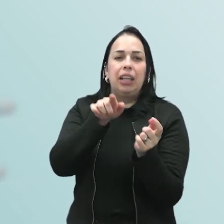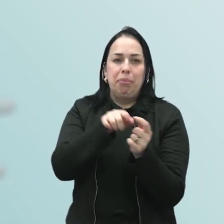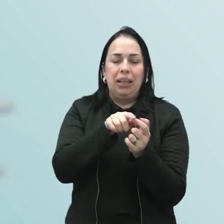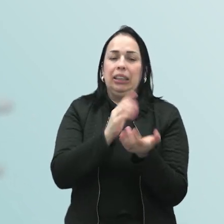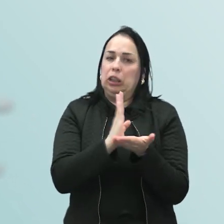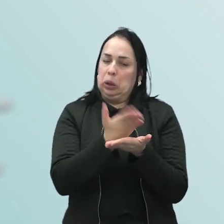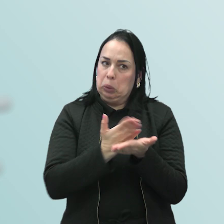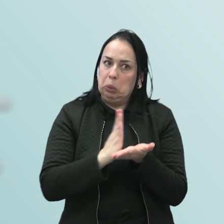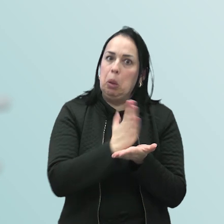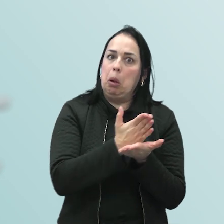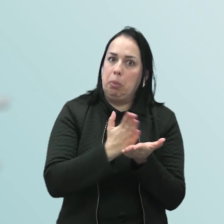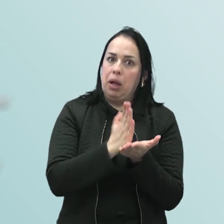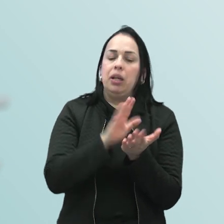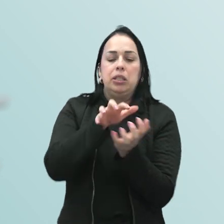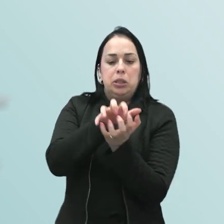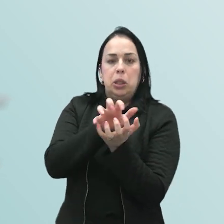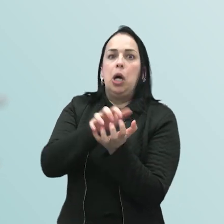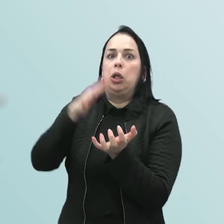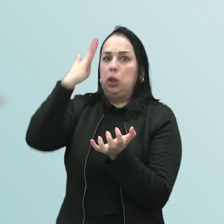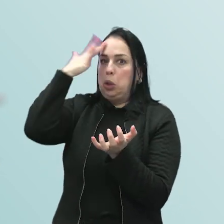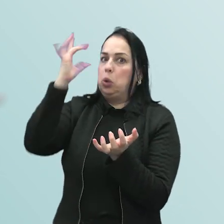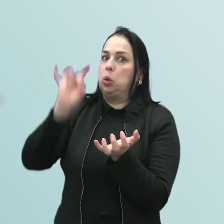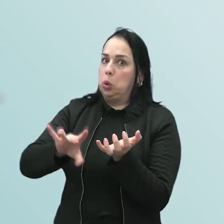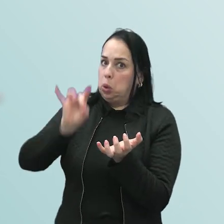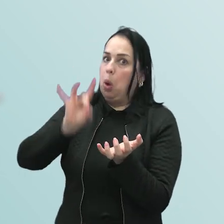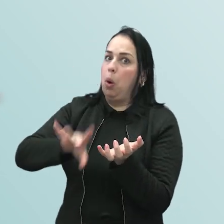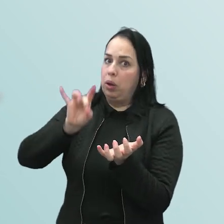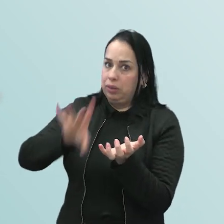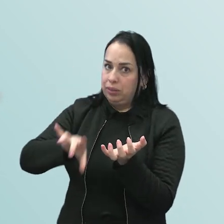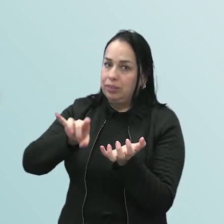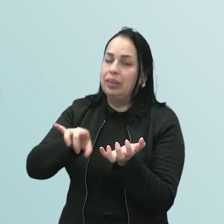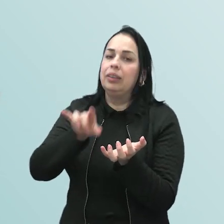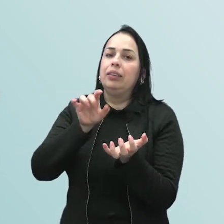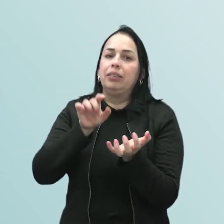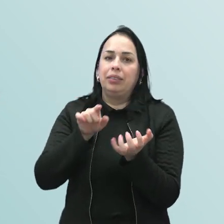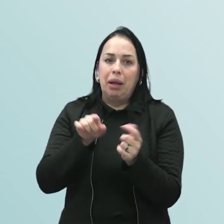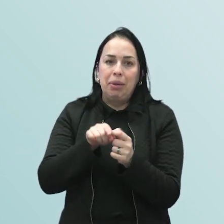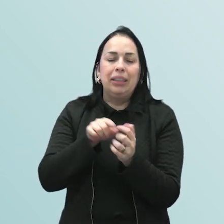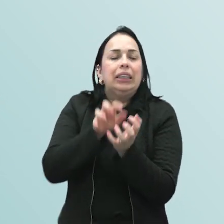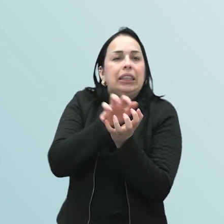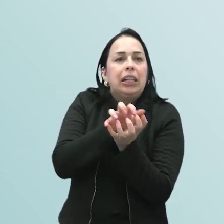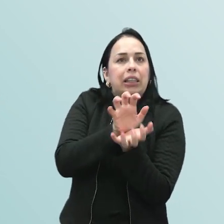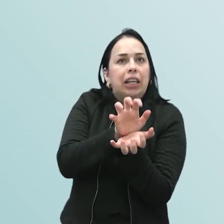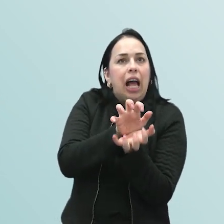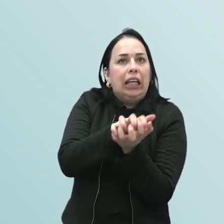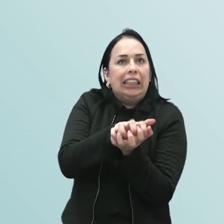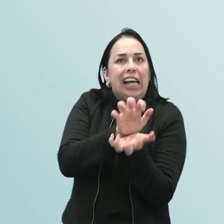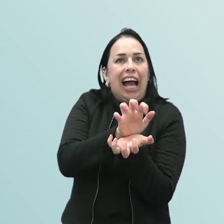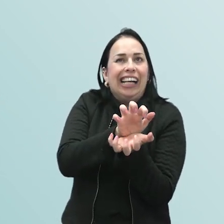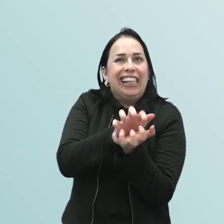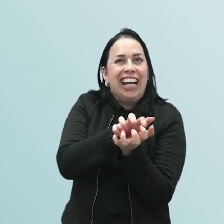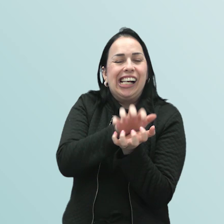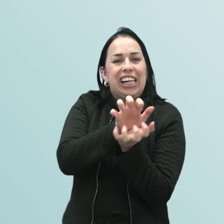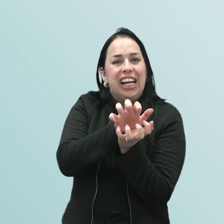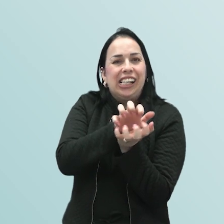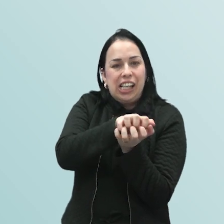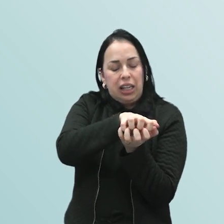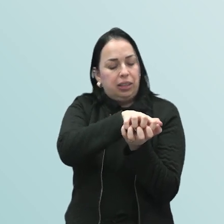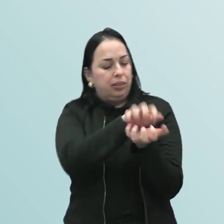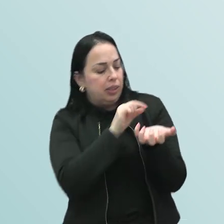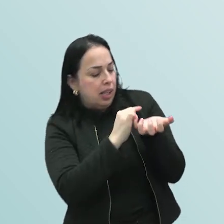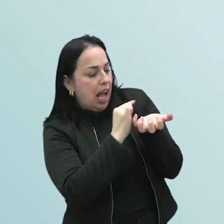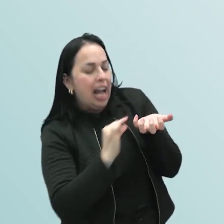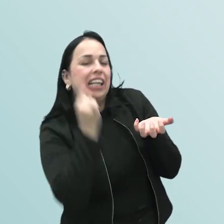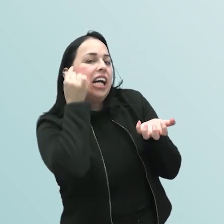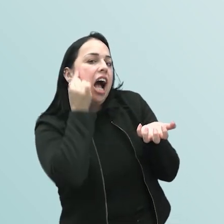trazer problemas de dores de cabeça constantemente, você está ali constantemente sofrendo o processo de reabsorção do côndilo